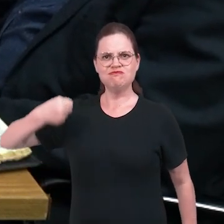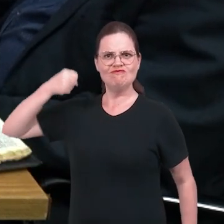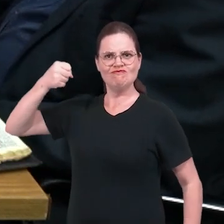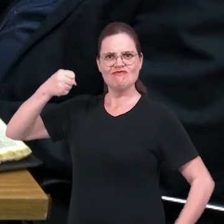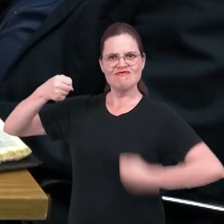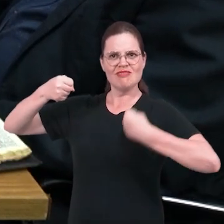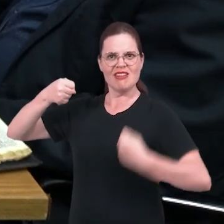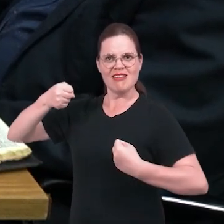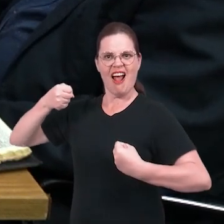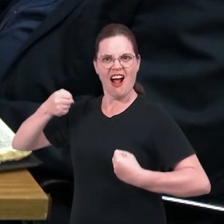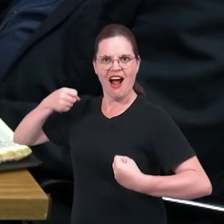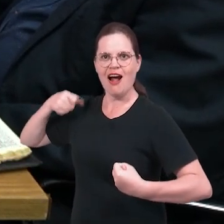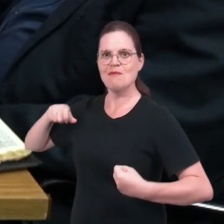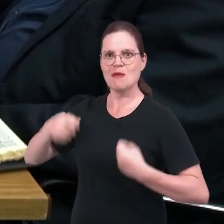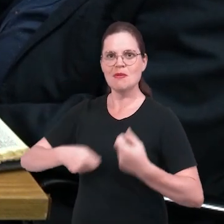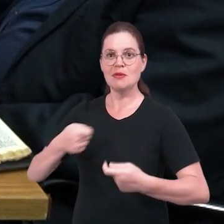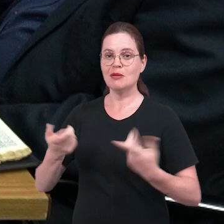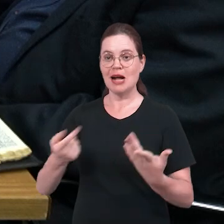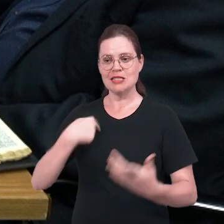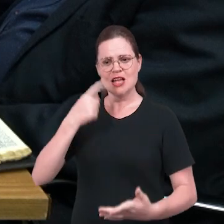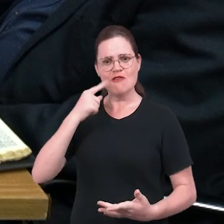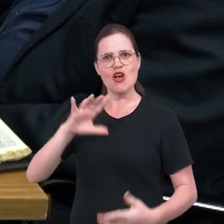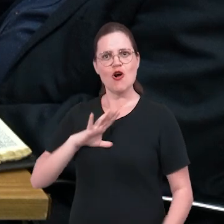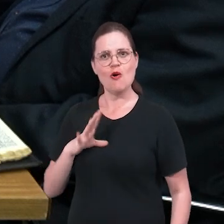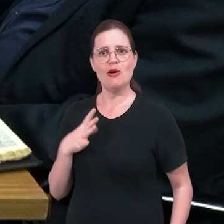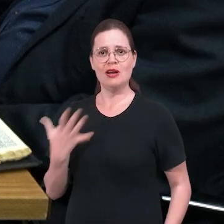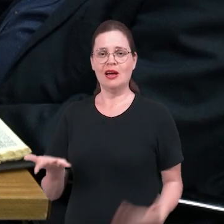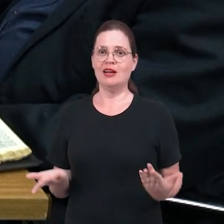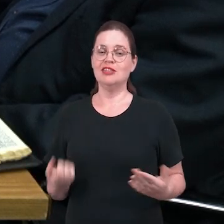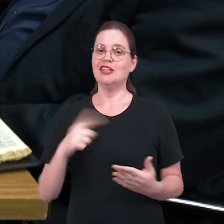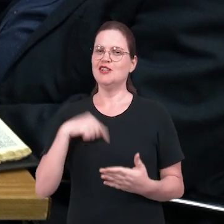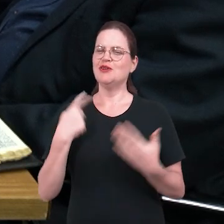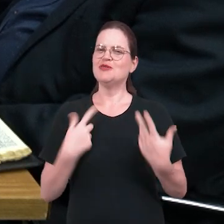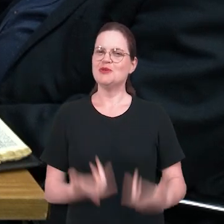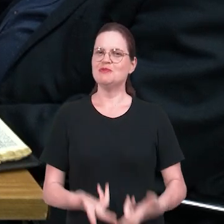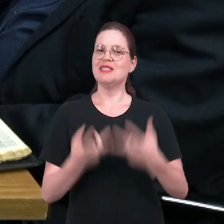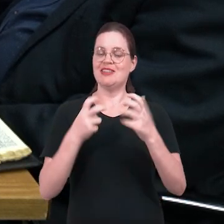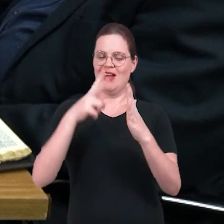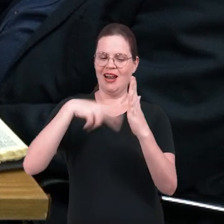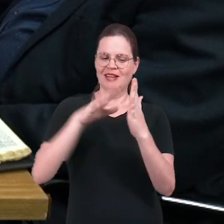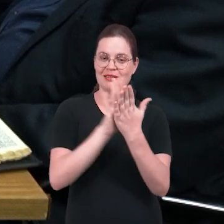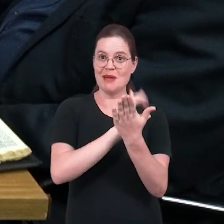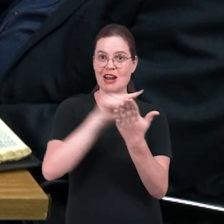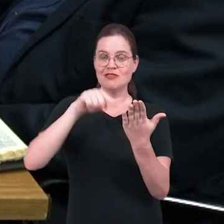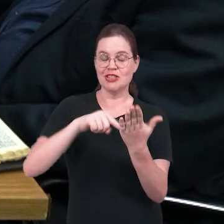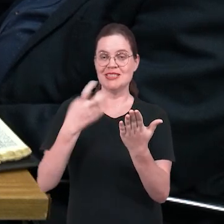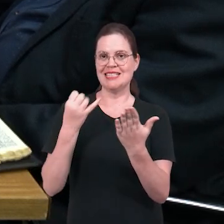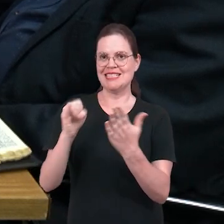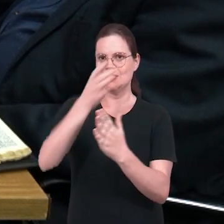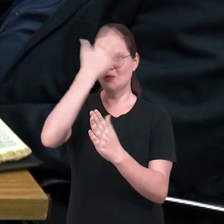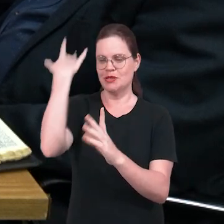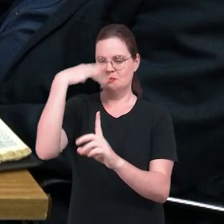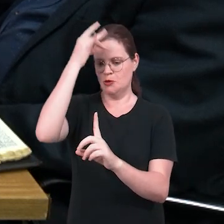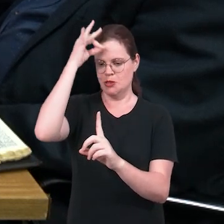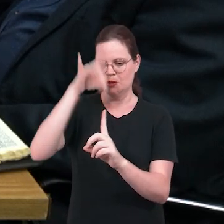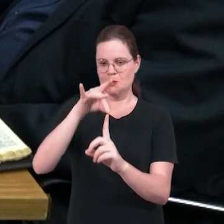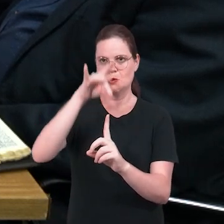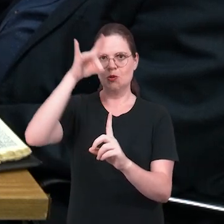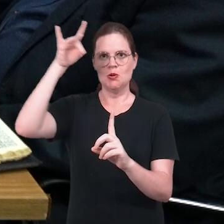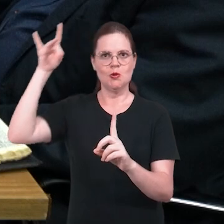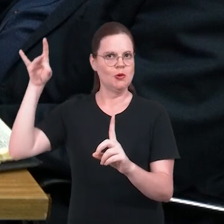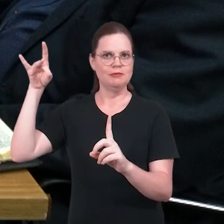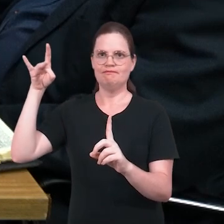Ele vai, mas nós sabemos pela palavra que se o Espírito do Senhor não tivesse sobre ele,